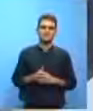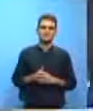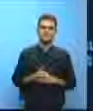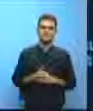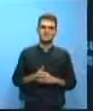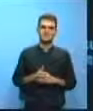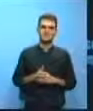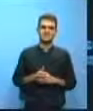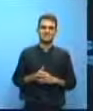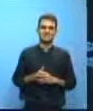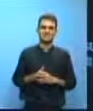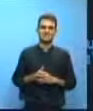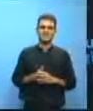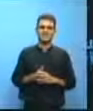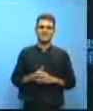mesa.